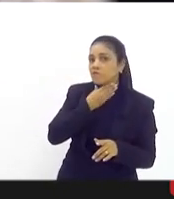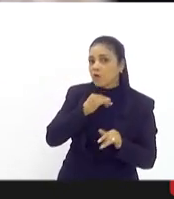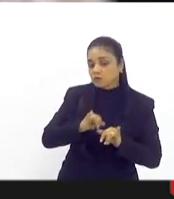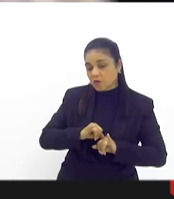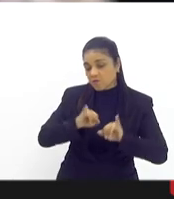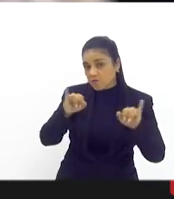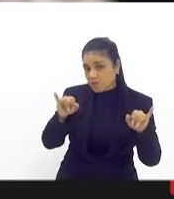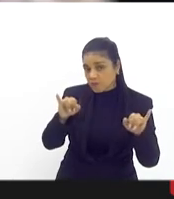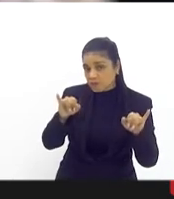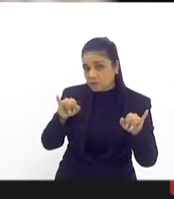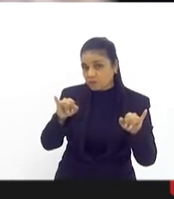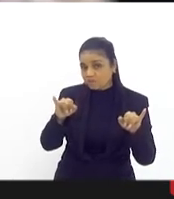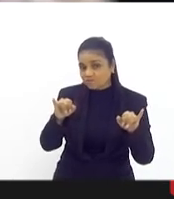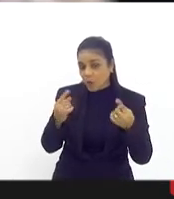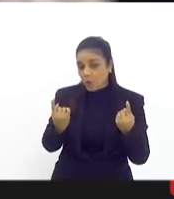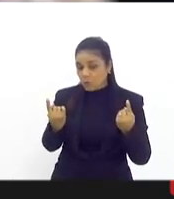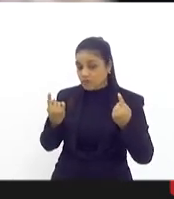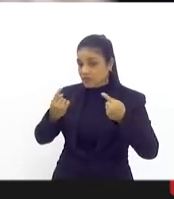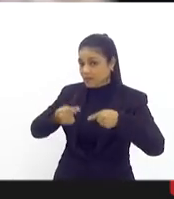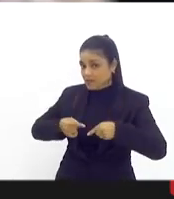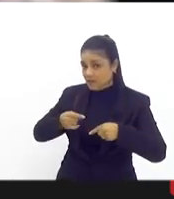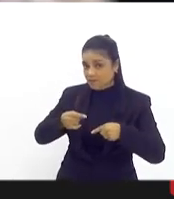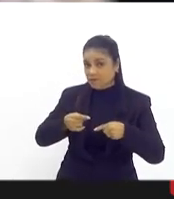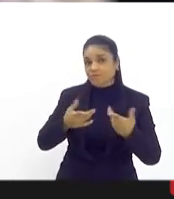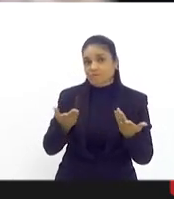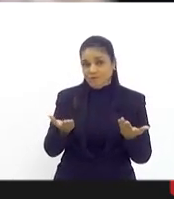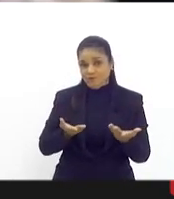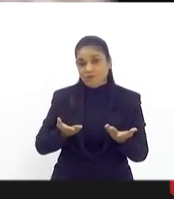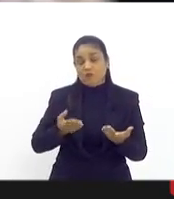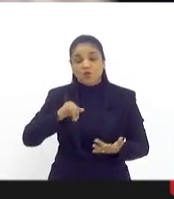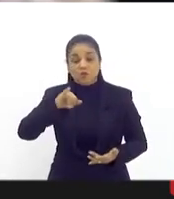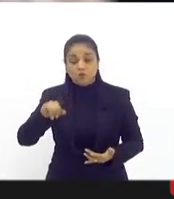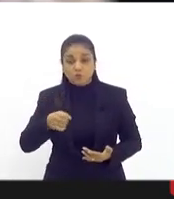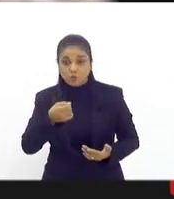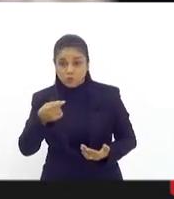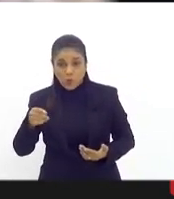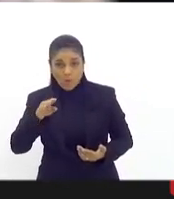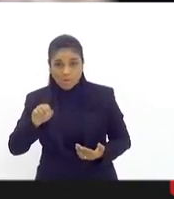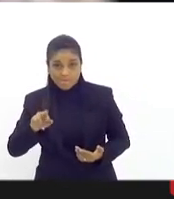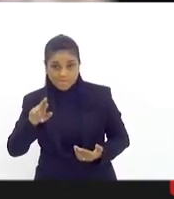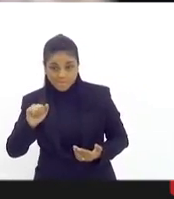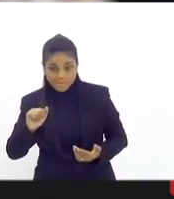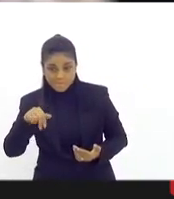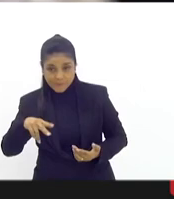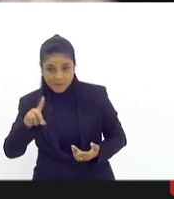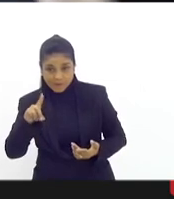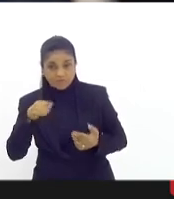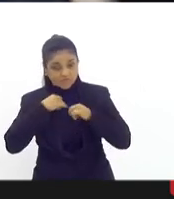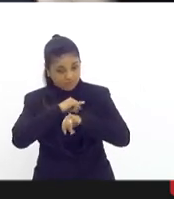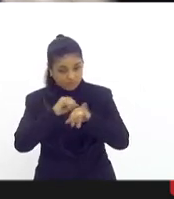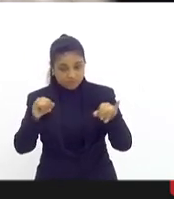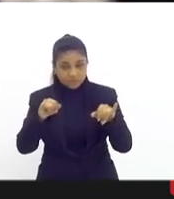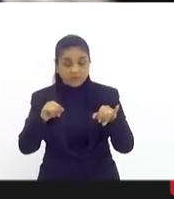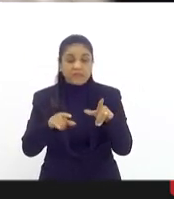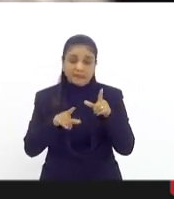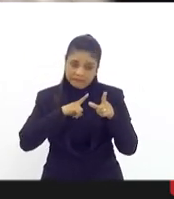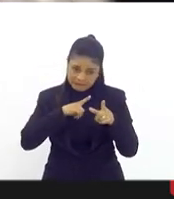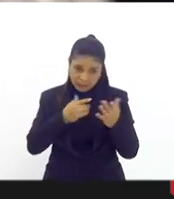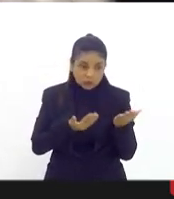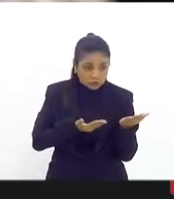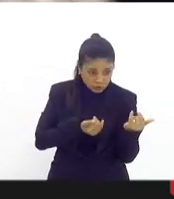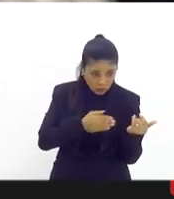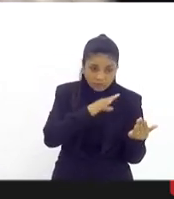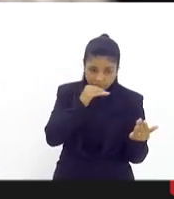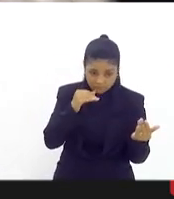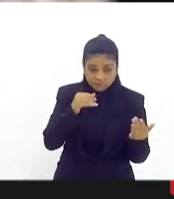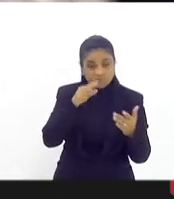no cenário que a gente encontra hoje no Brasil. Como o João Brandt trouxe, a quantidade de jovens que acredita mais em desinformação do que informação é uma coisa